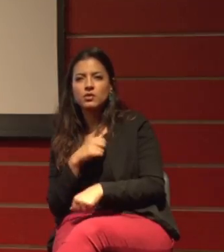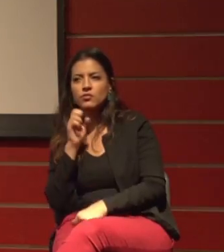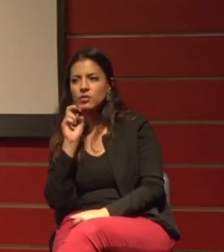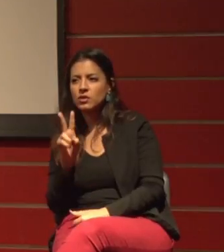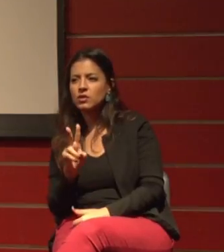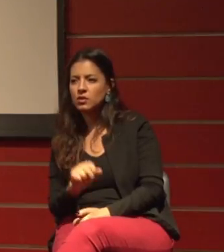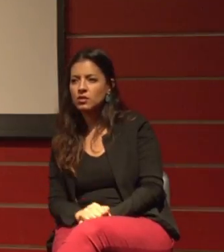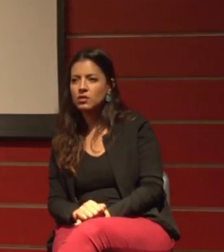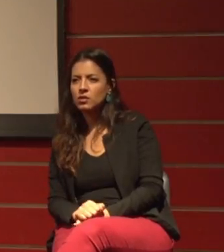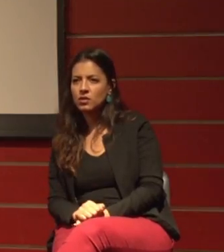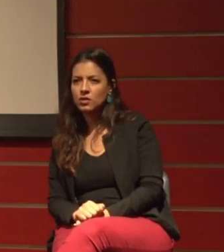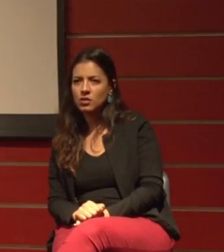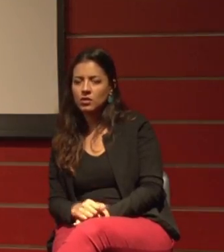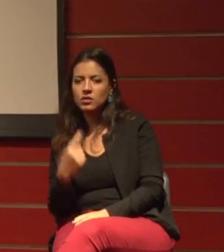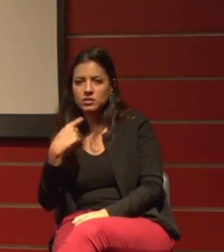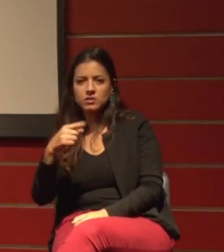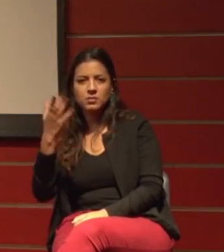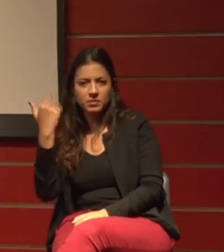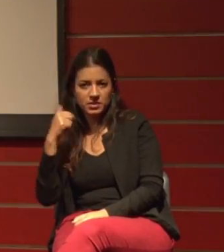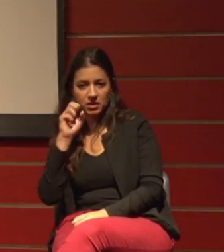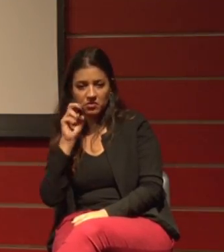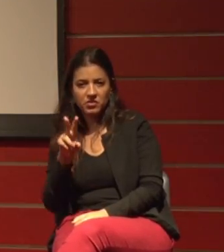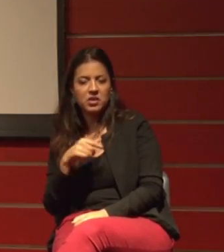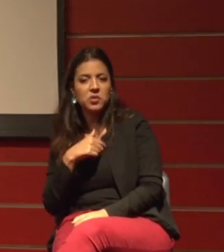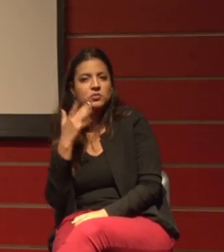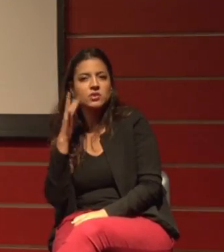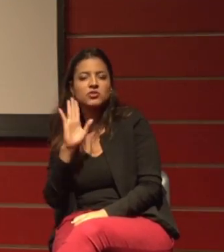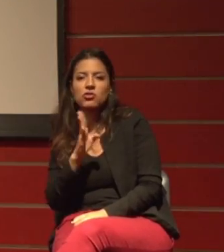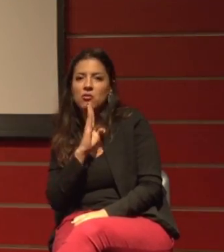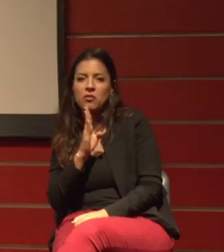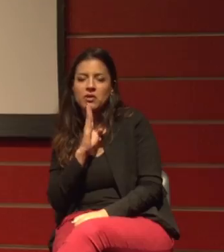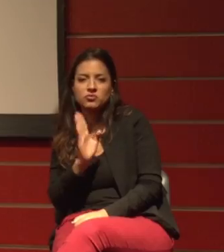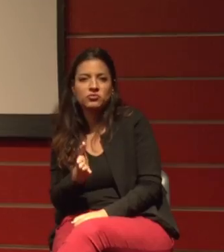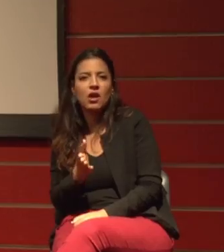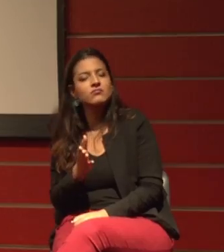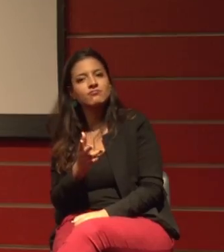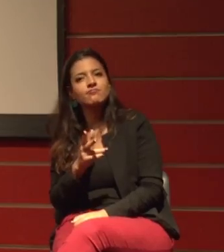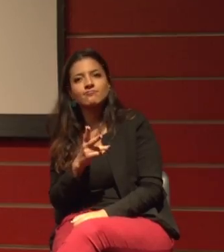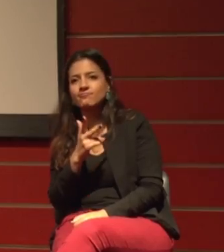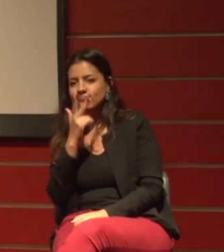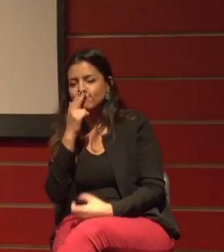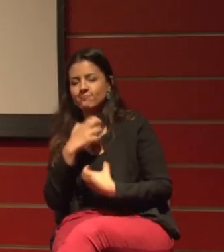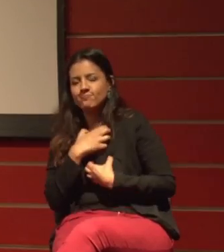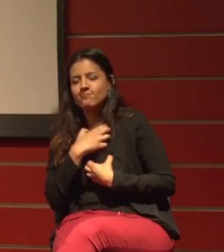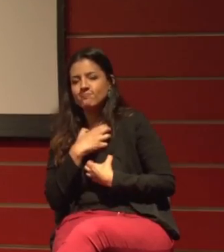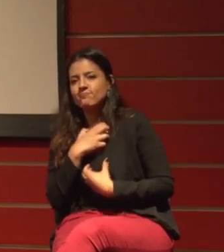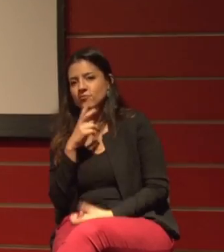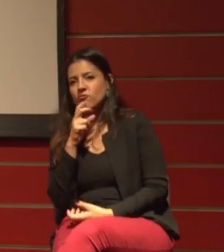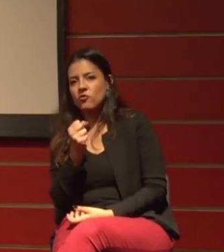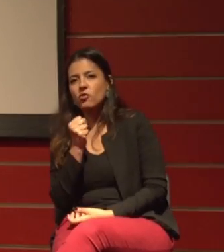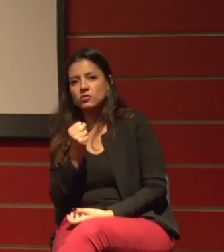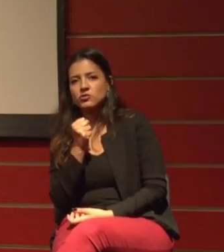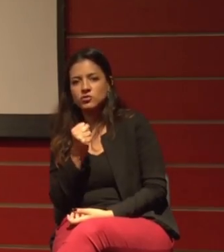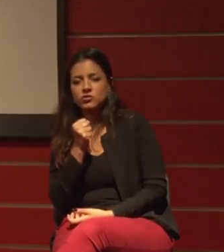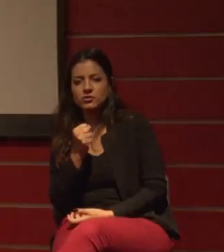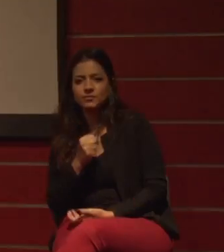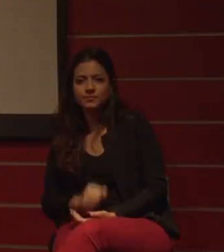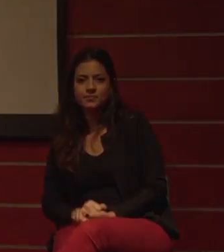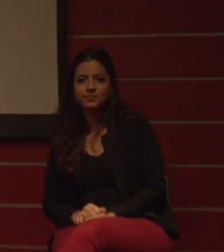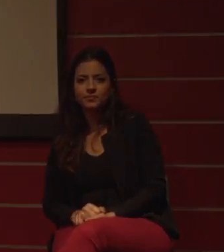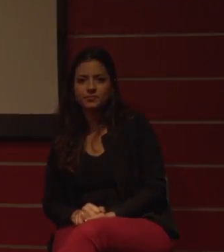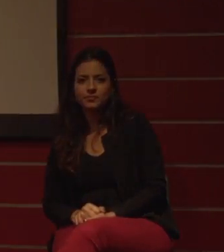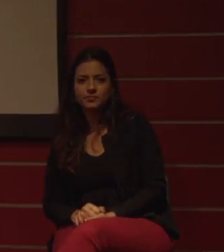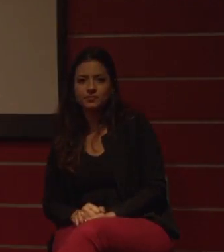eh a semana passada não sei se vocês já viram é é forte viu o novo antes de você exibir